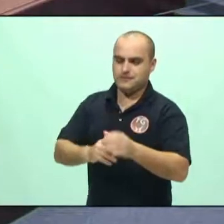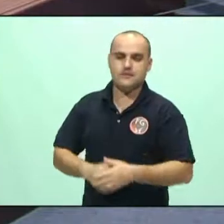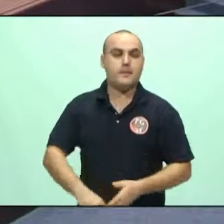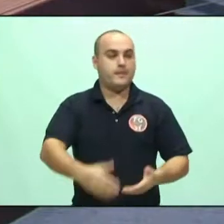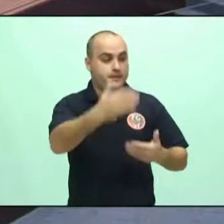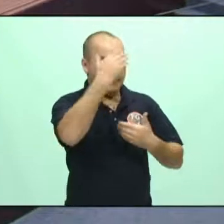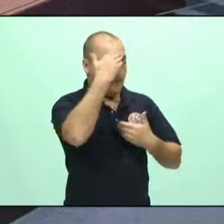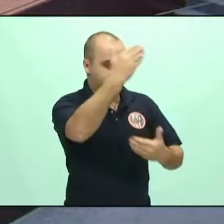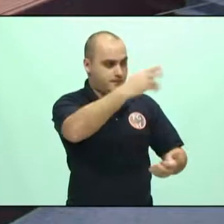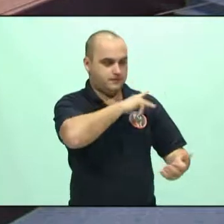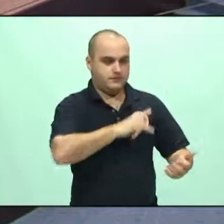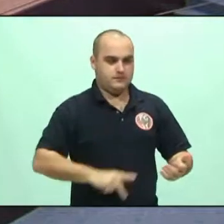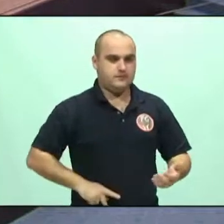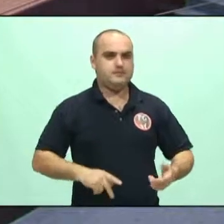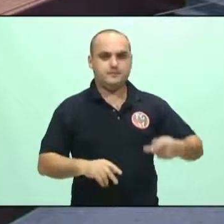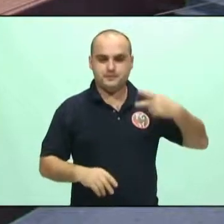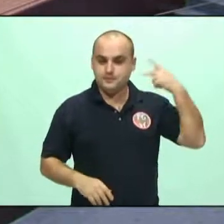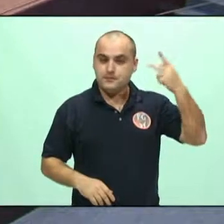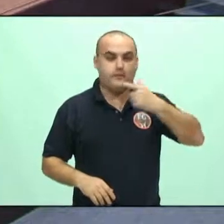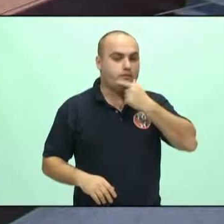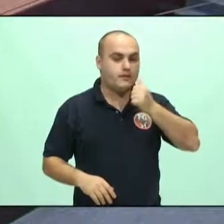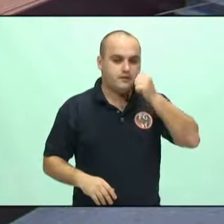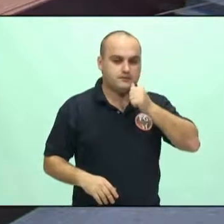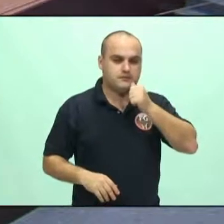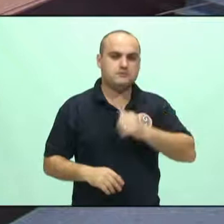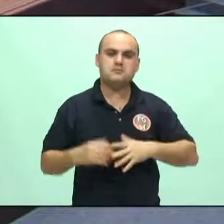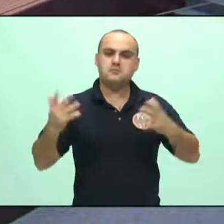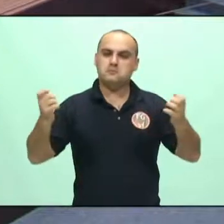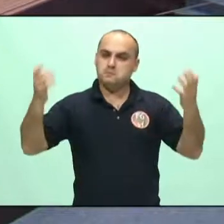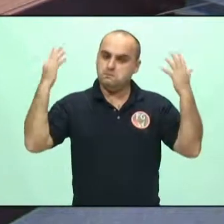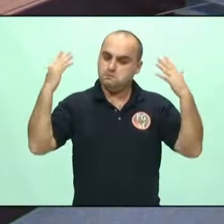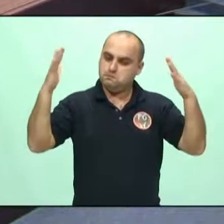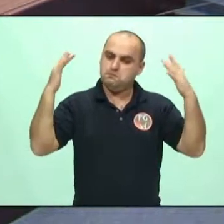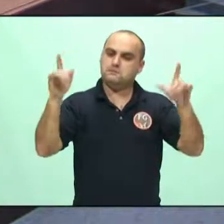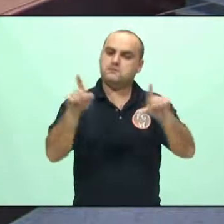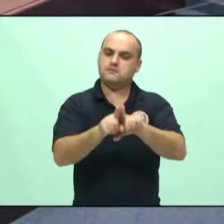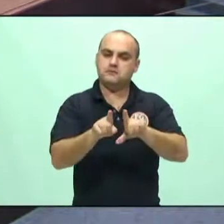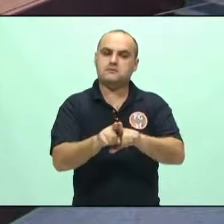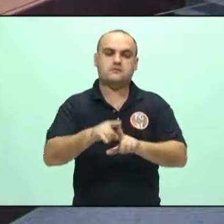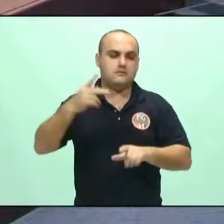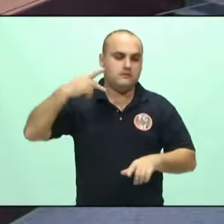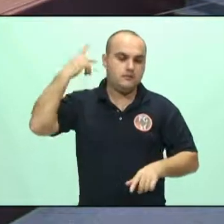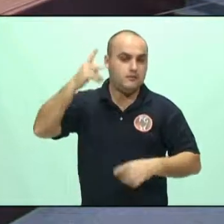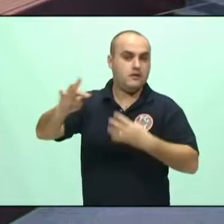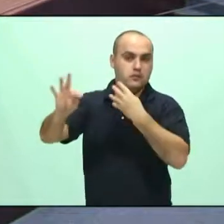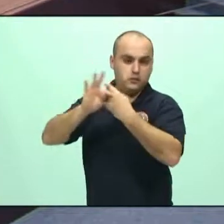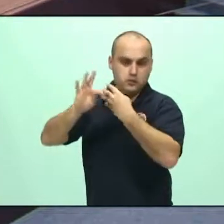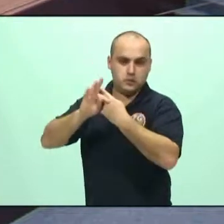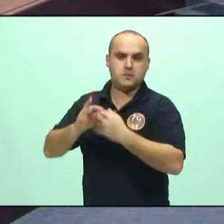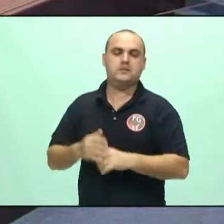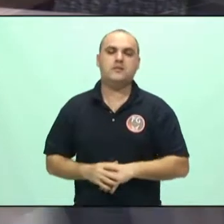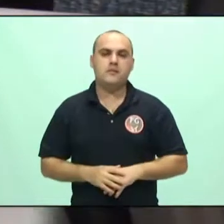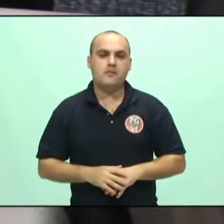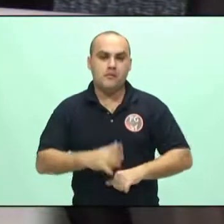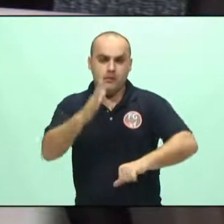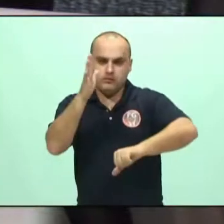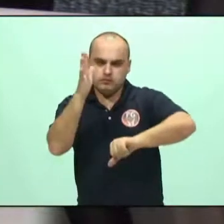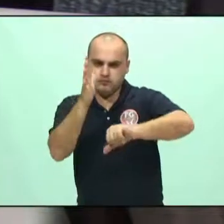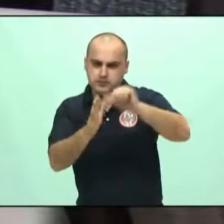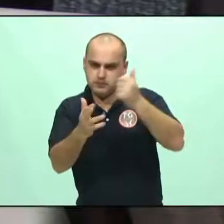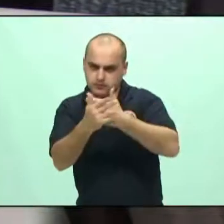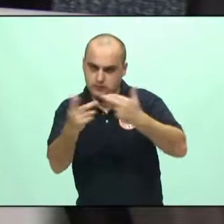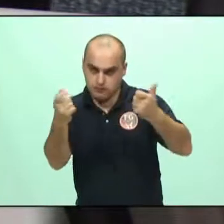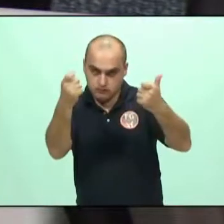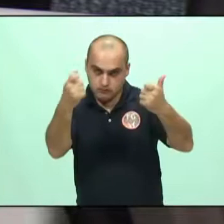obrigado senhor presidente senhoras vereadores eu quero também parabenizar o vereador Tonho da grade e a primeira colocação que queria fazer